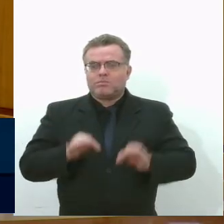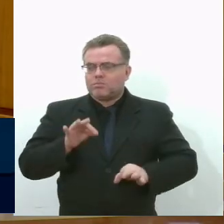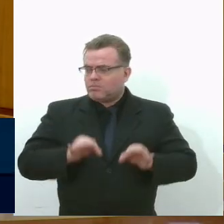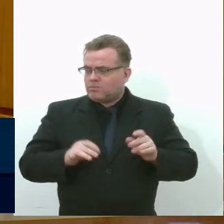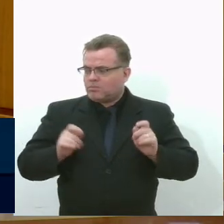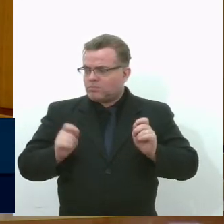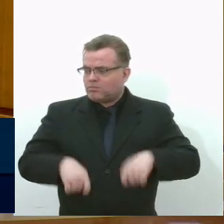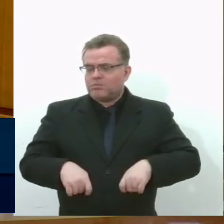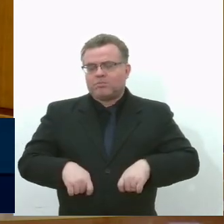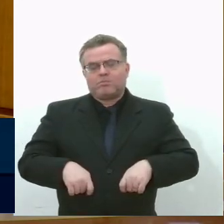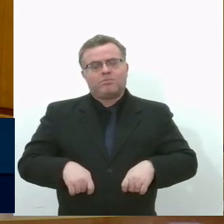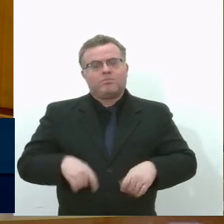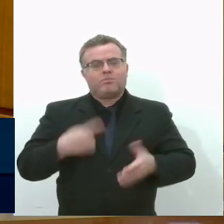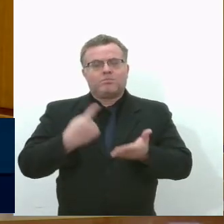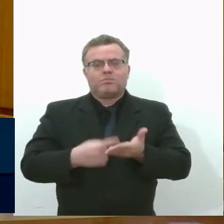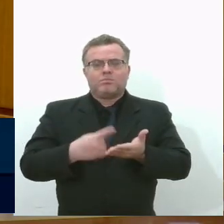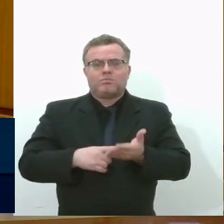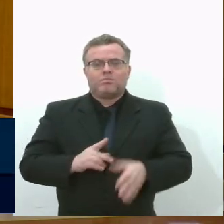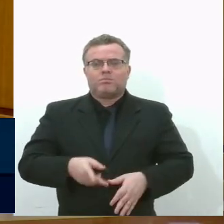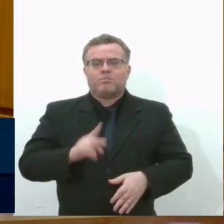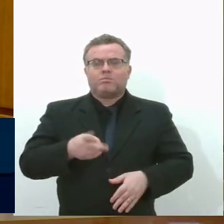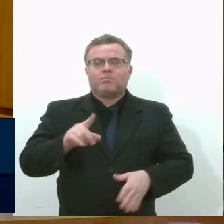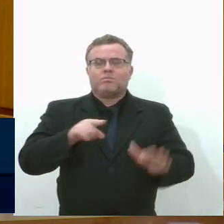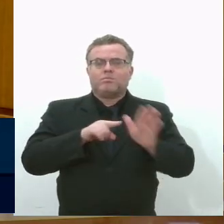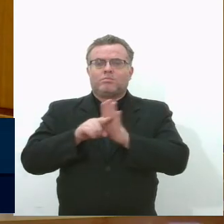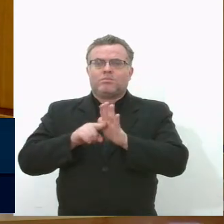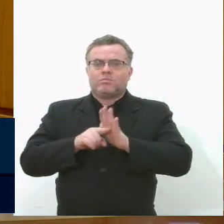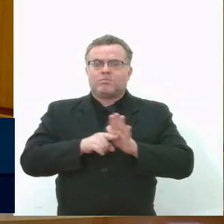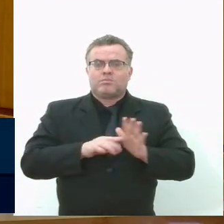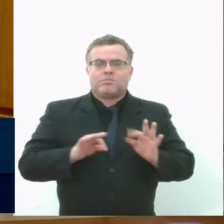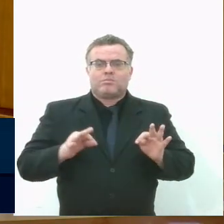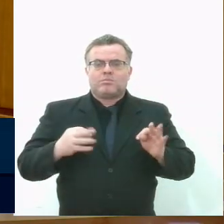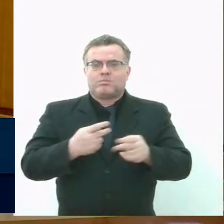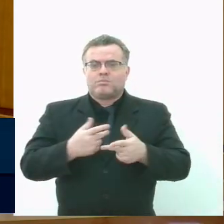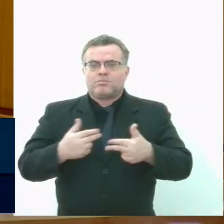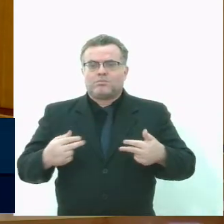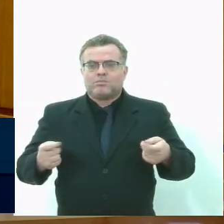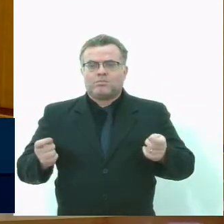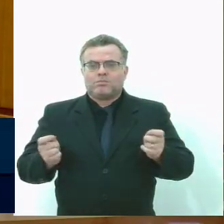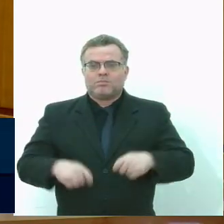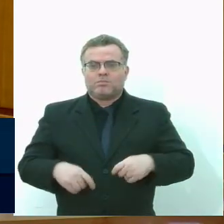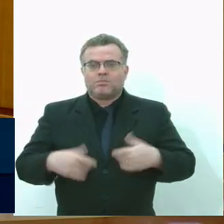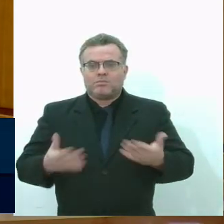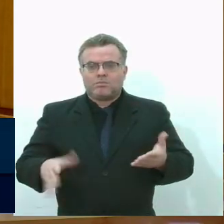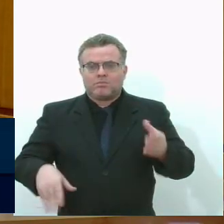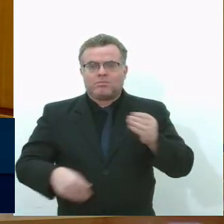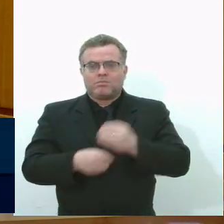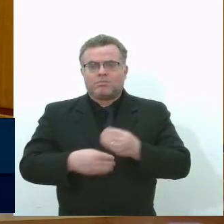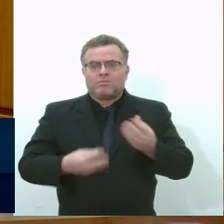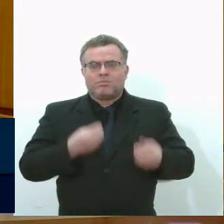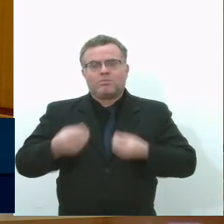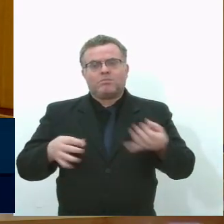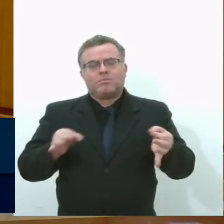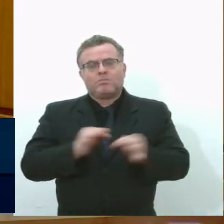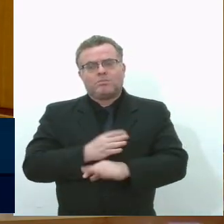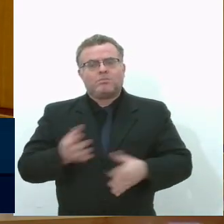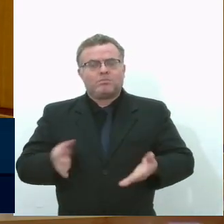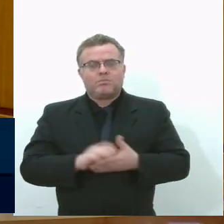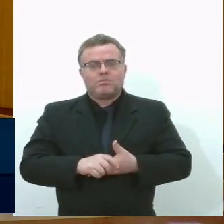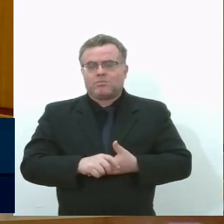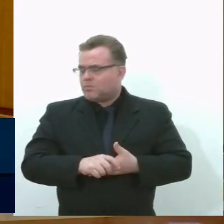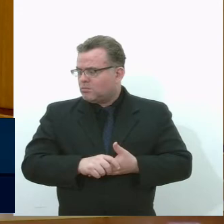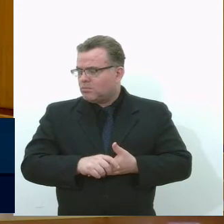exerça o seu papel, examine as contas, coloque as ressalvas ou não ressalvas, aprove ou desaprove, mas que